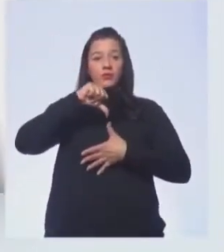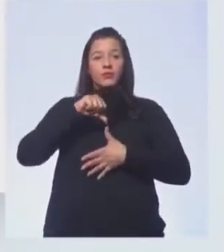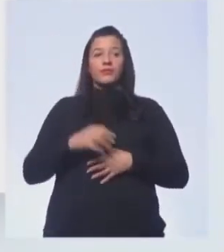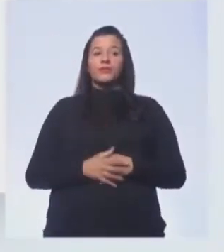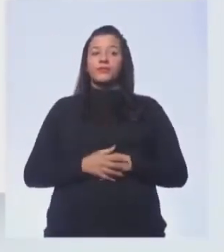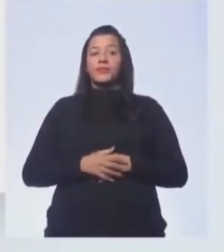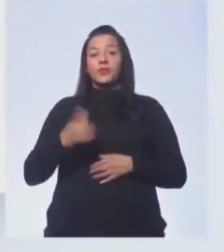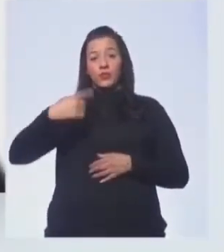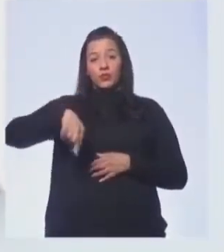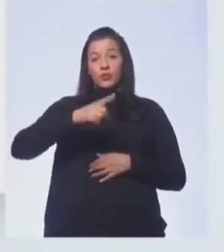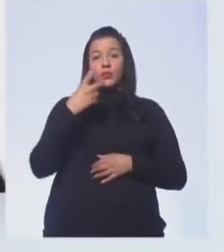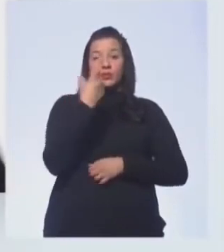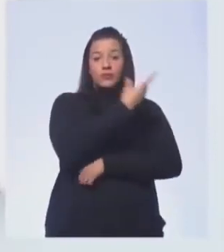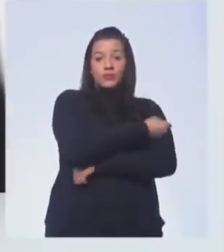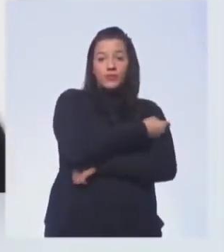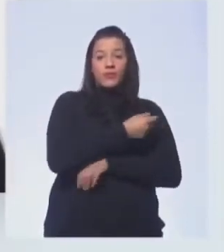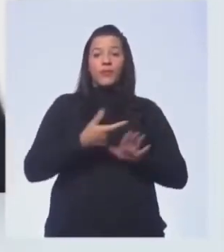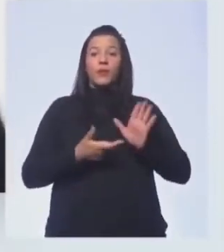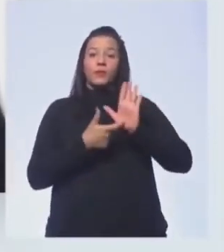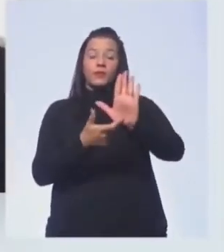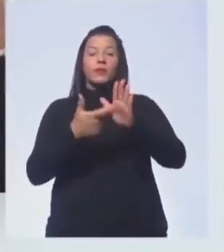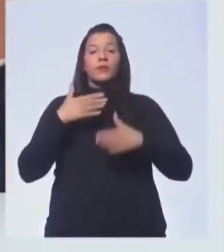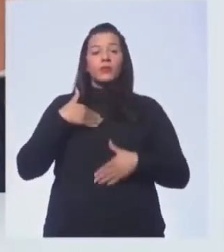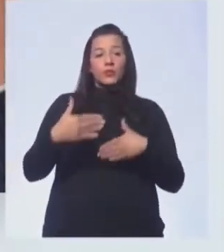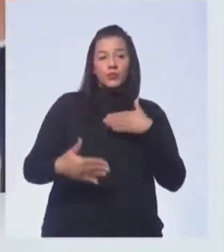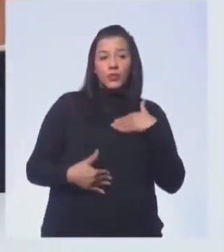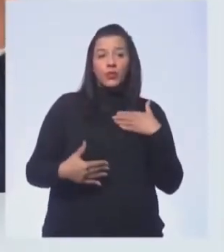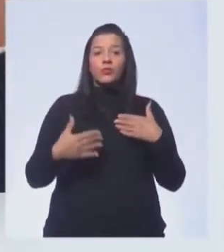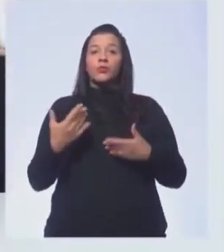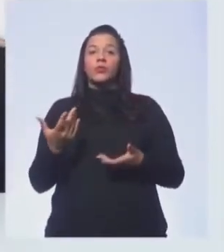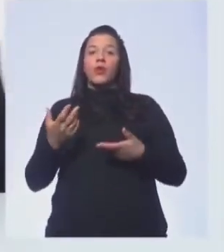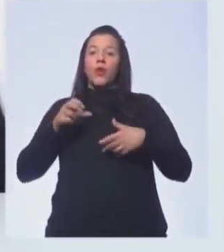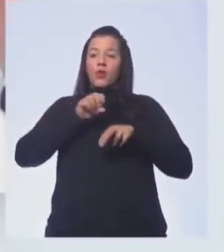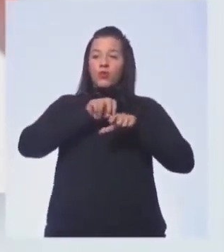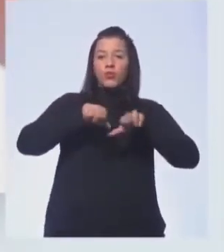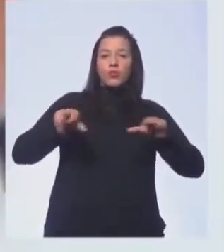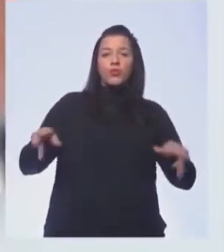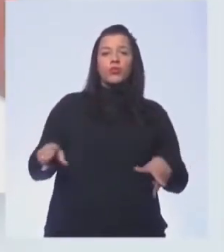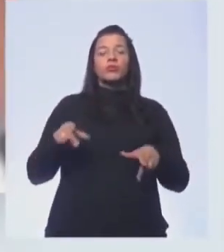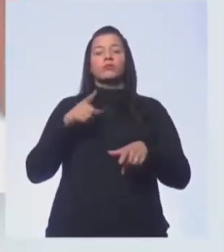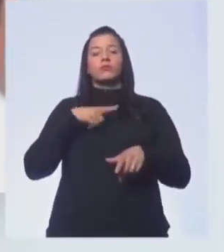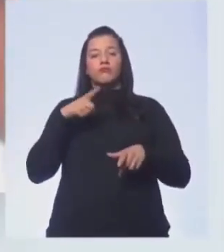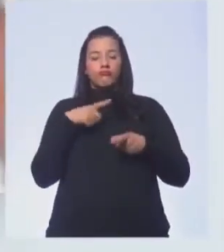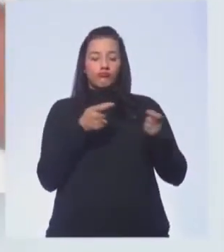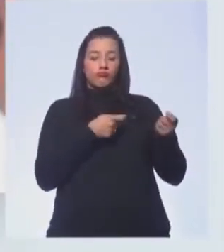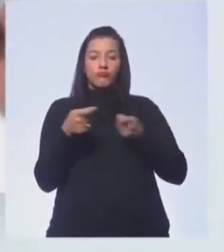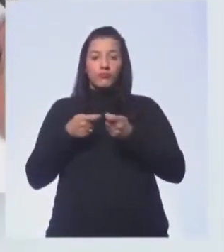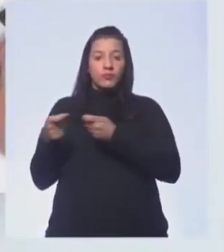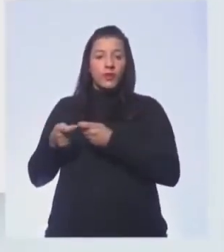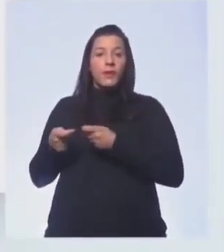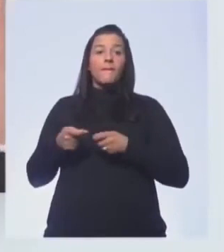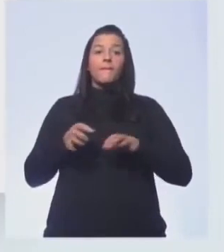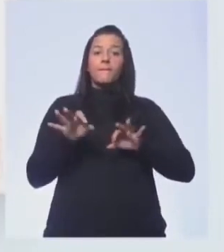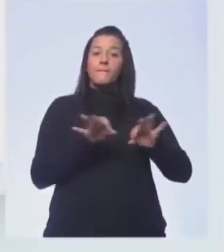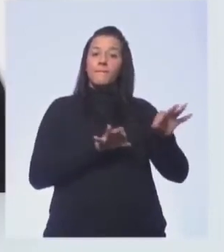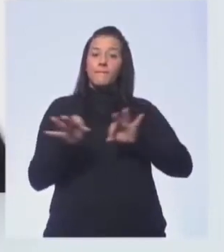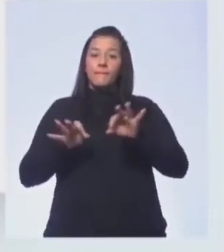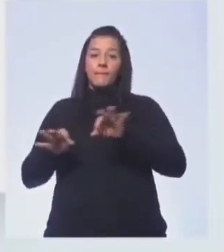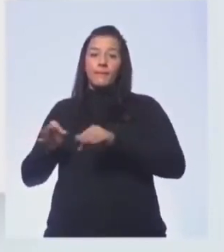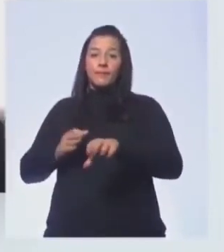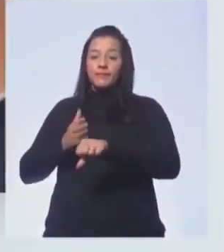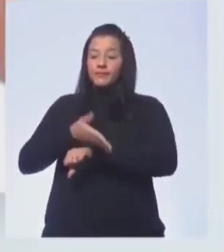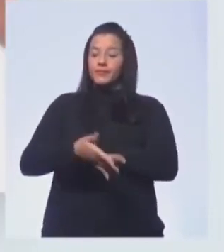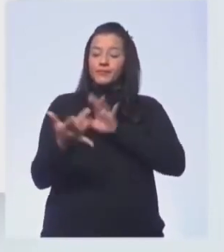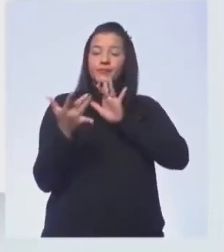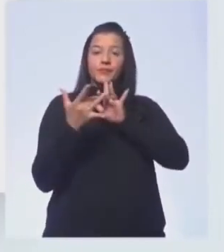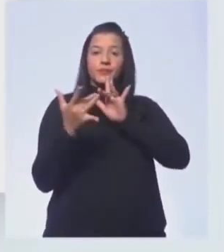nos vacinamos, apresentamos ao nosso corpo substâncias estranhas de forma controlada, nos preparando para quando entrarmos em